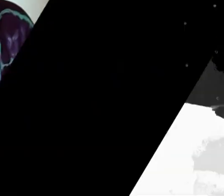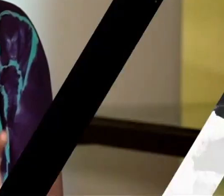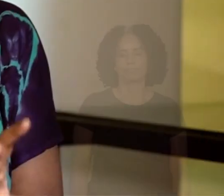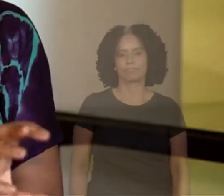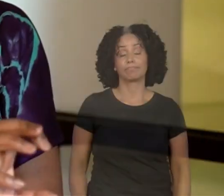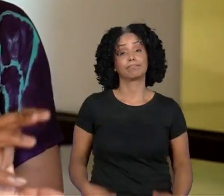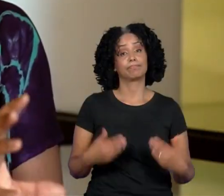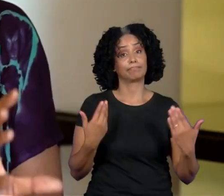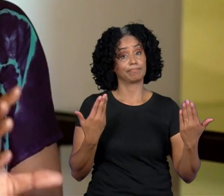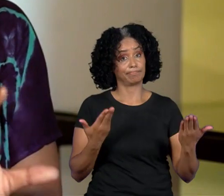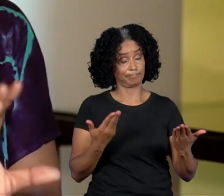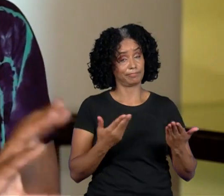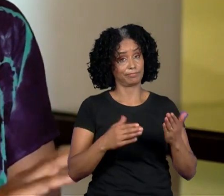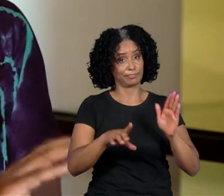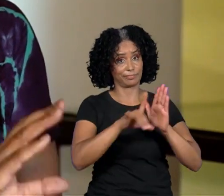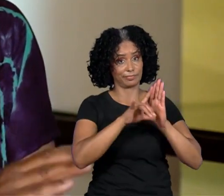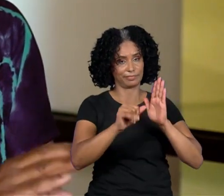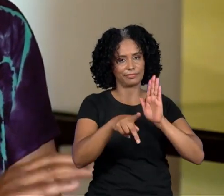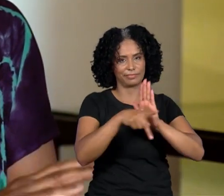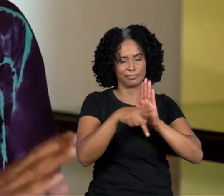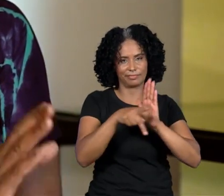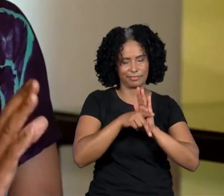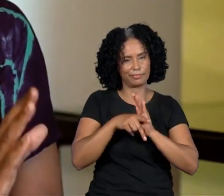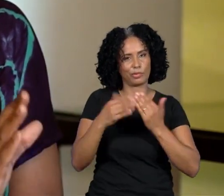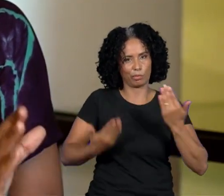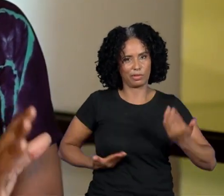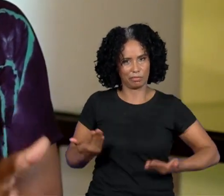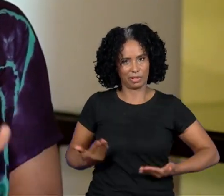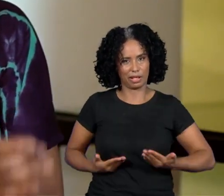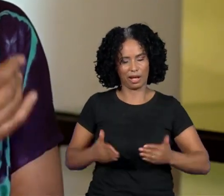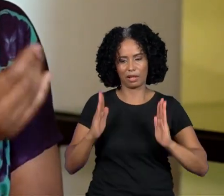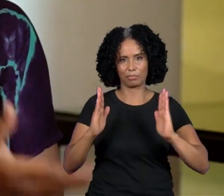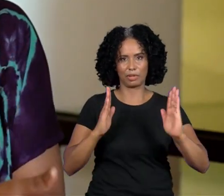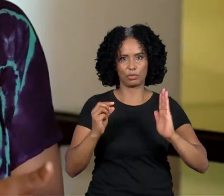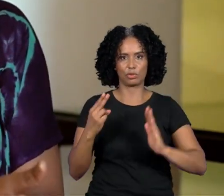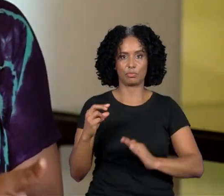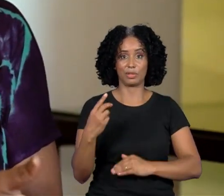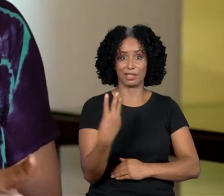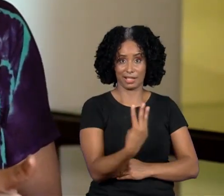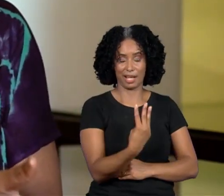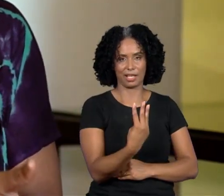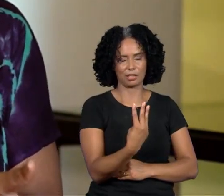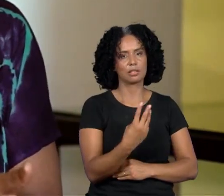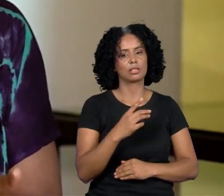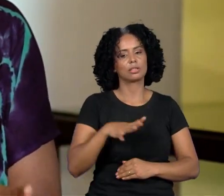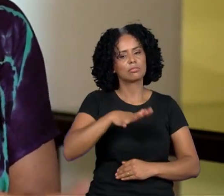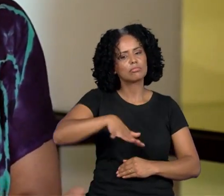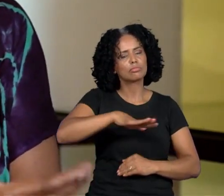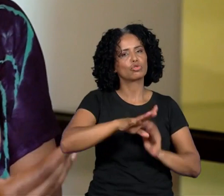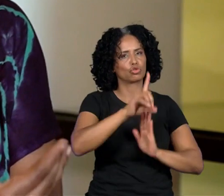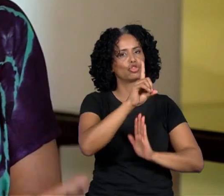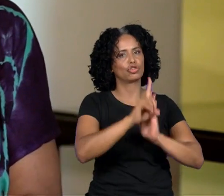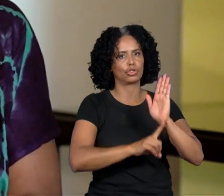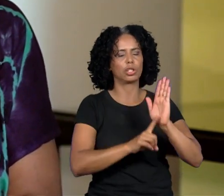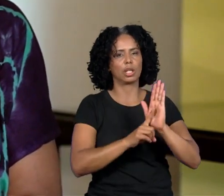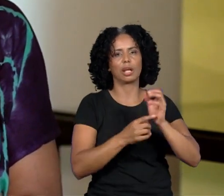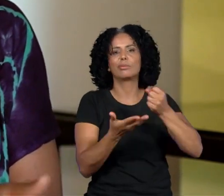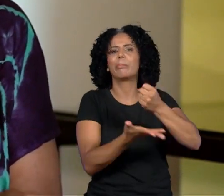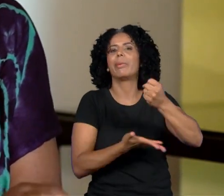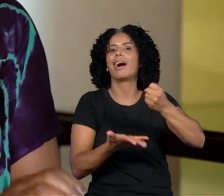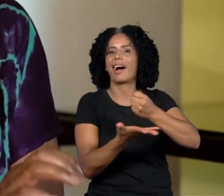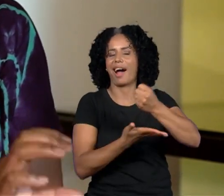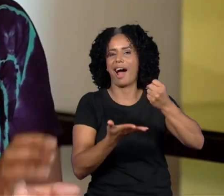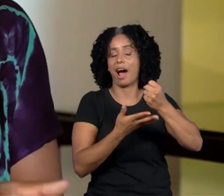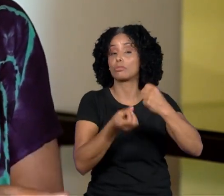A PEC foi justamente de 2013, foi se desenhando, trouxeram sim os direitos básicos, é uma grande